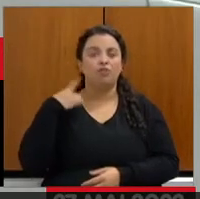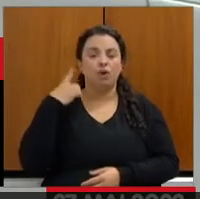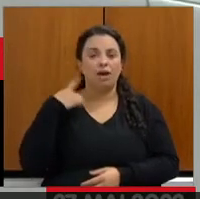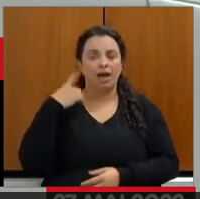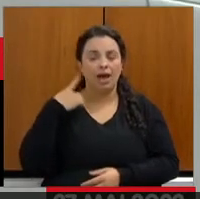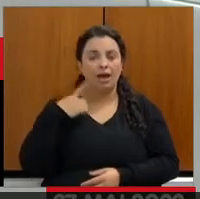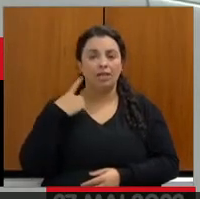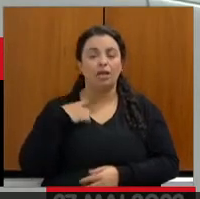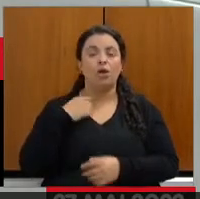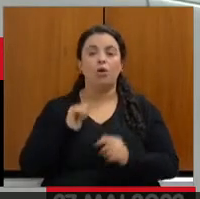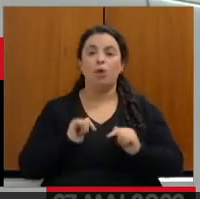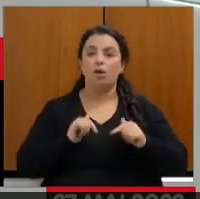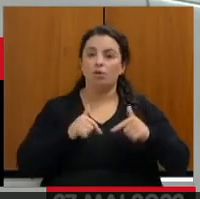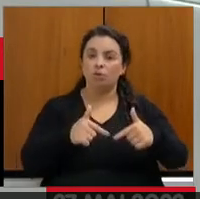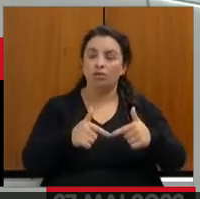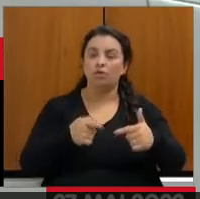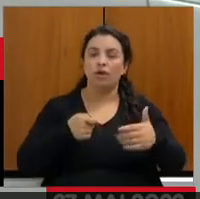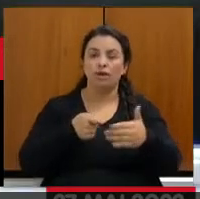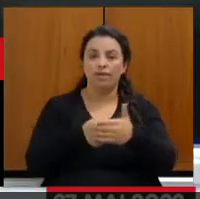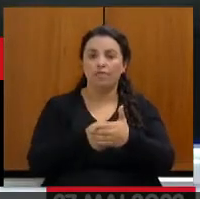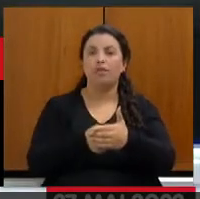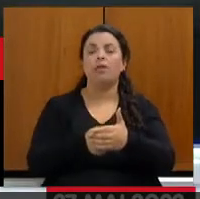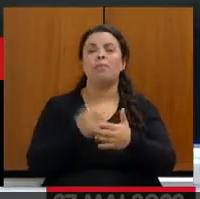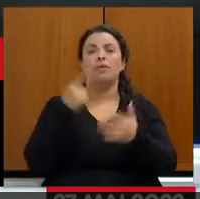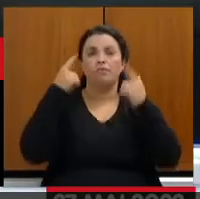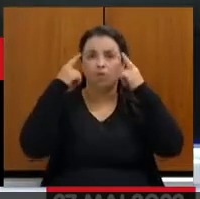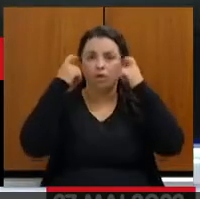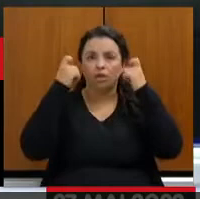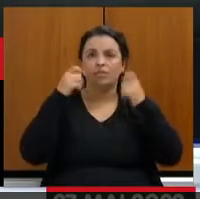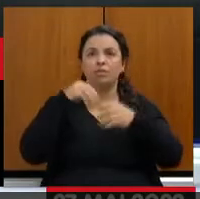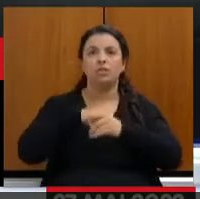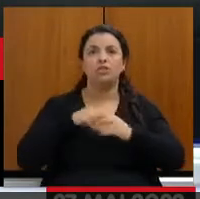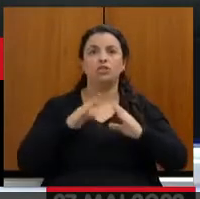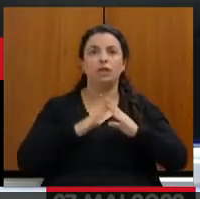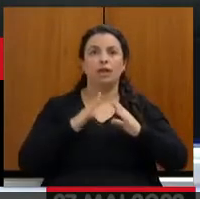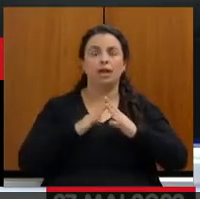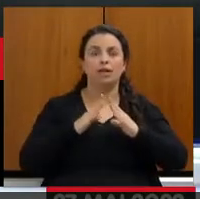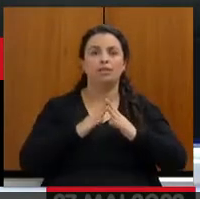no enfrentamento à violência doméstica contra a mulher